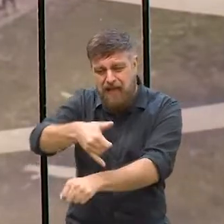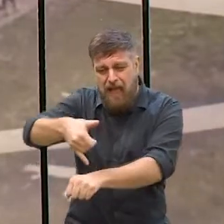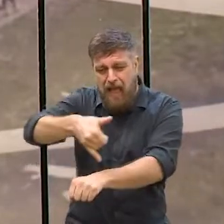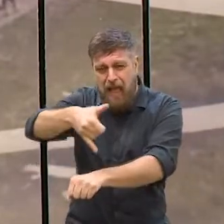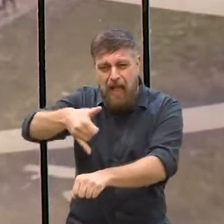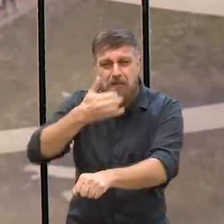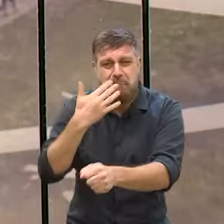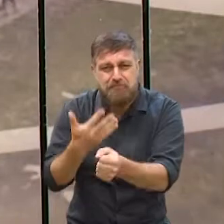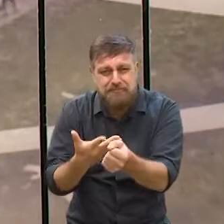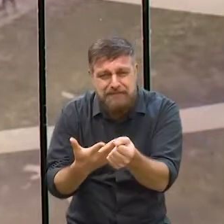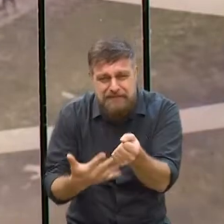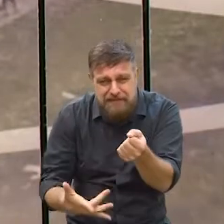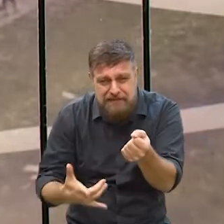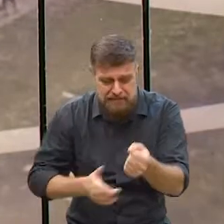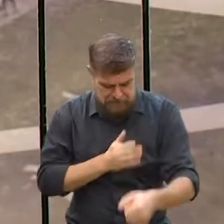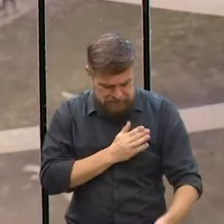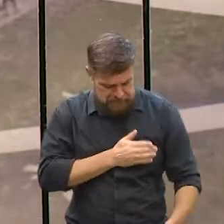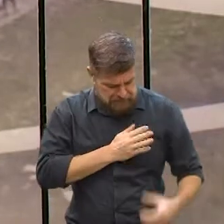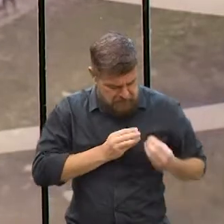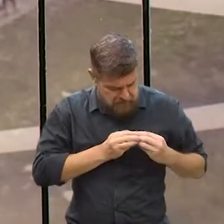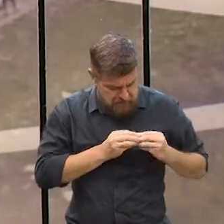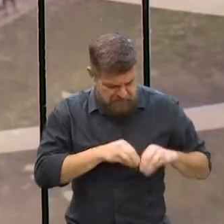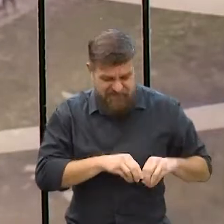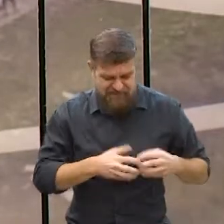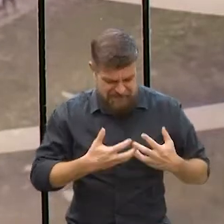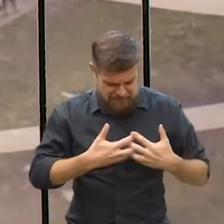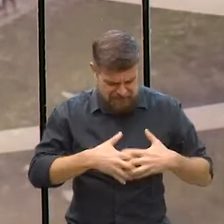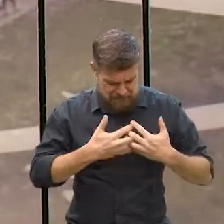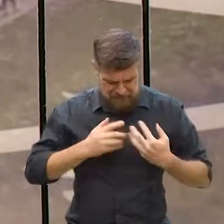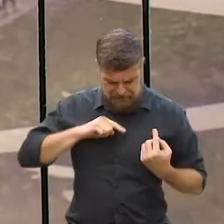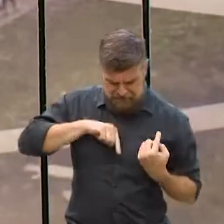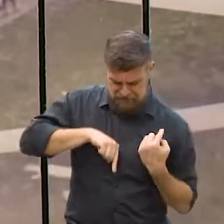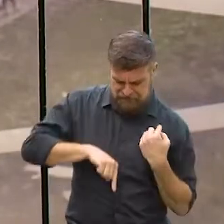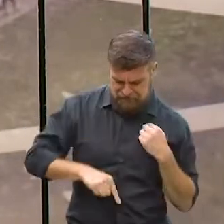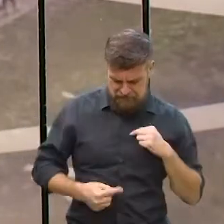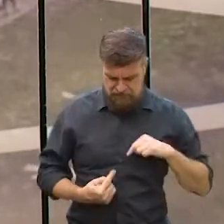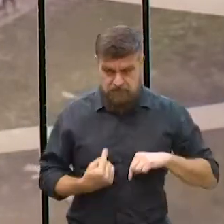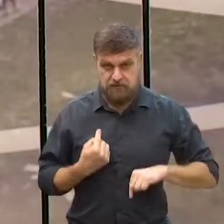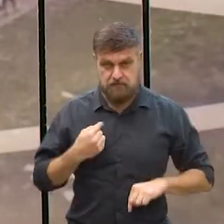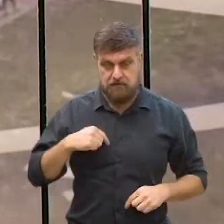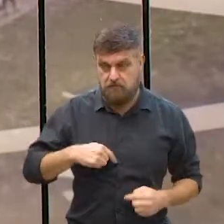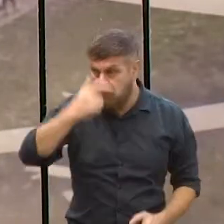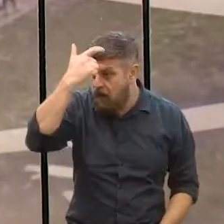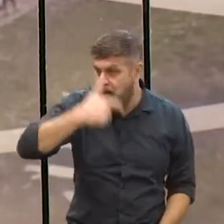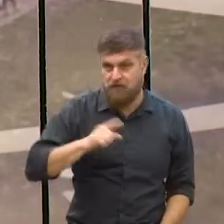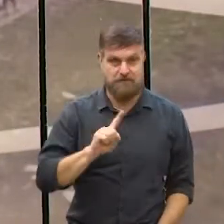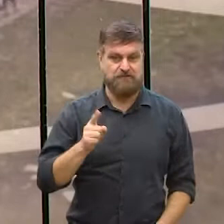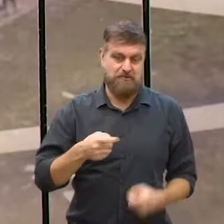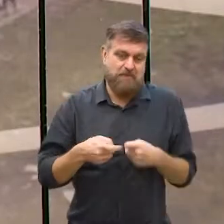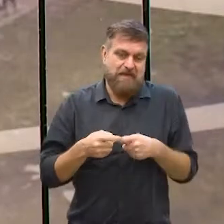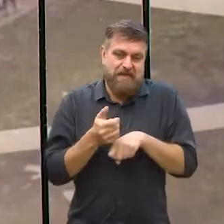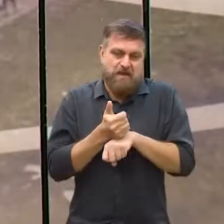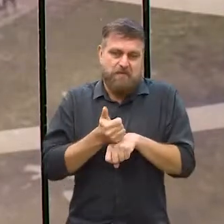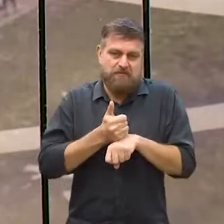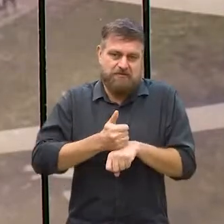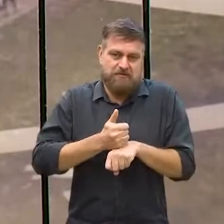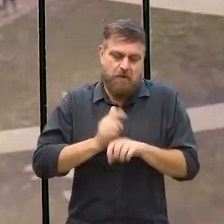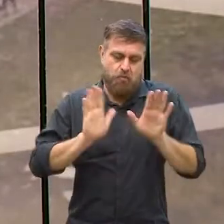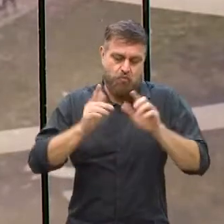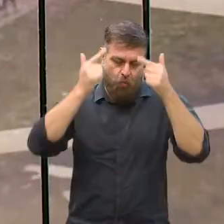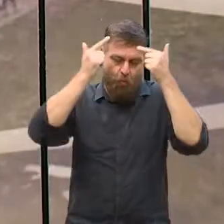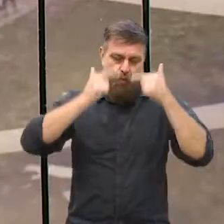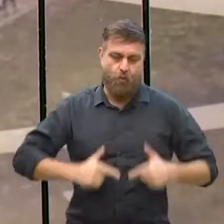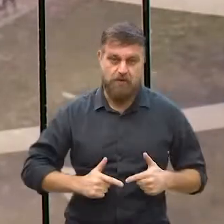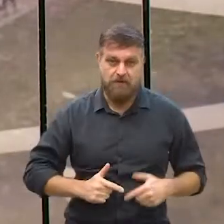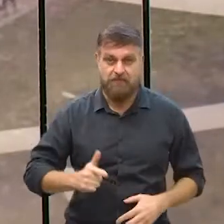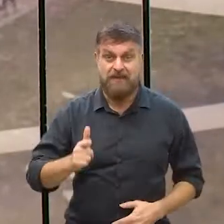vai prejudicar o coração, o bom funcionamento do organismo, mas eu não estou apta para falar sobre isso. Porque